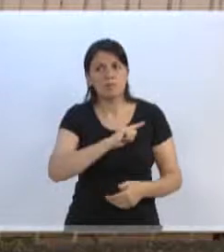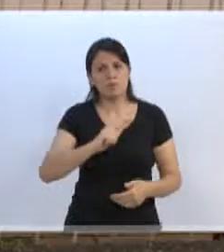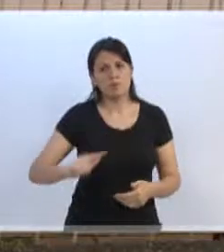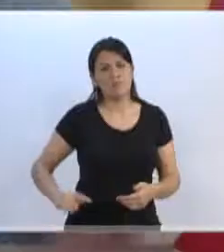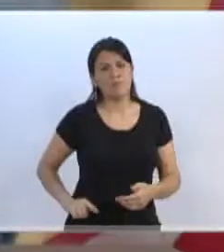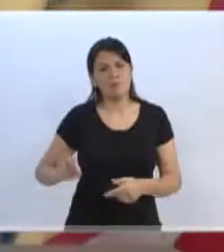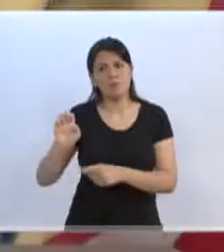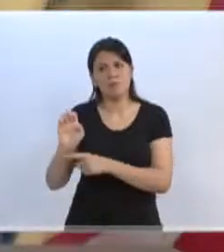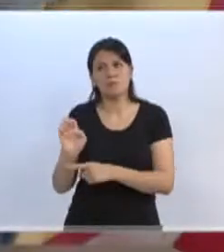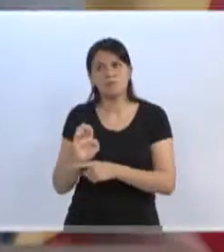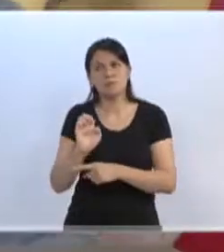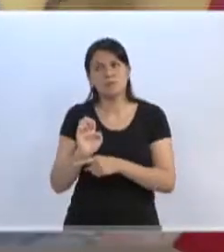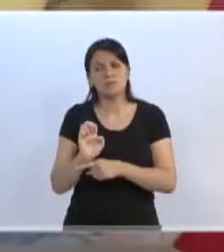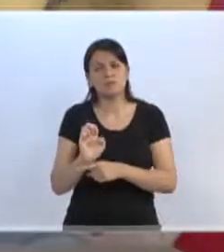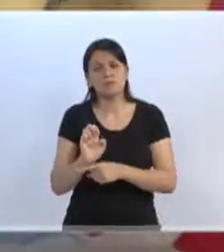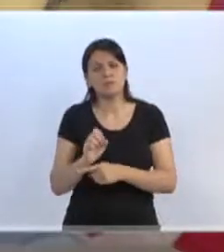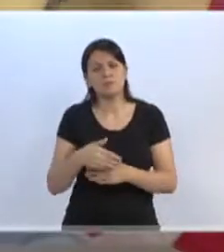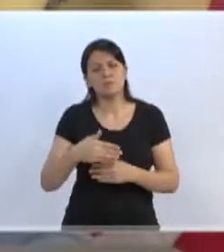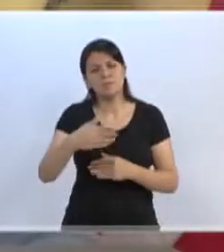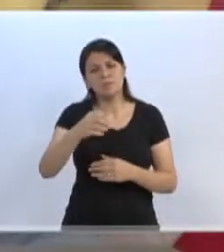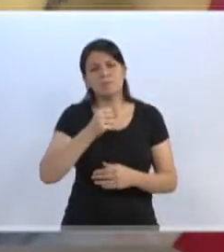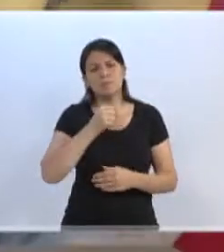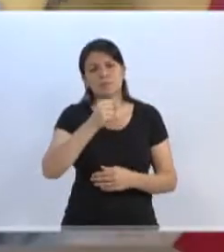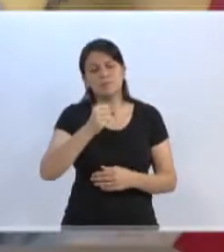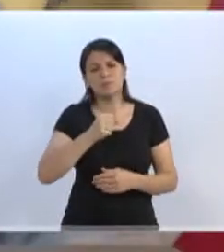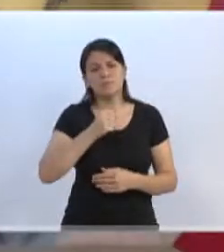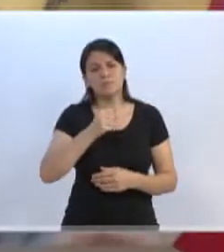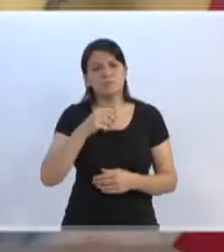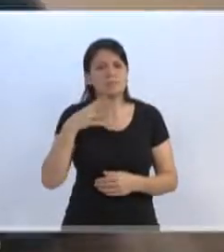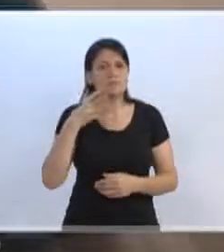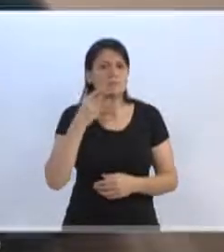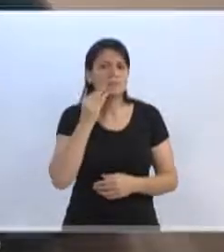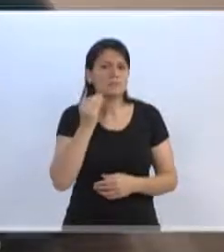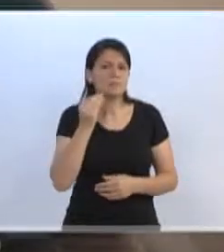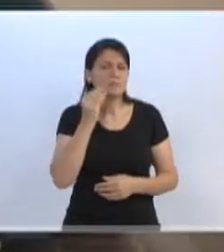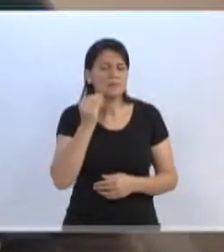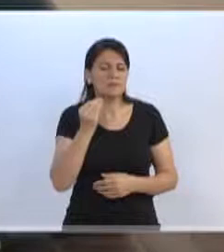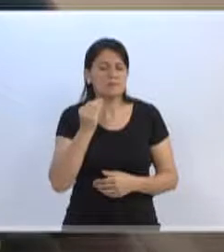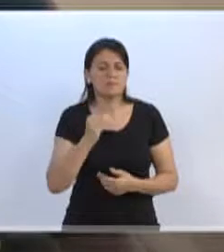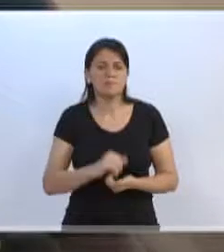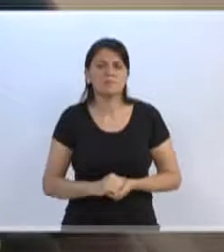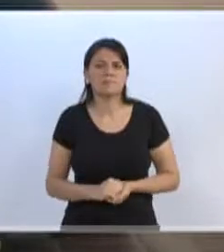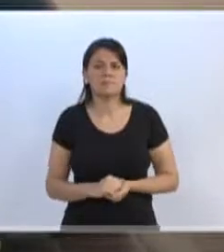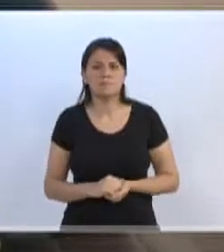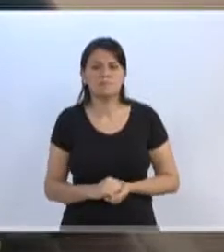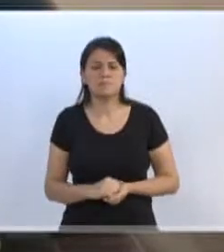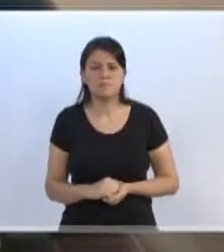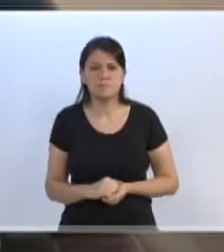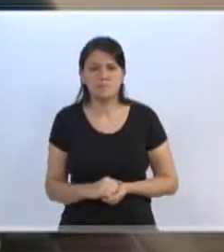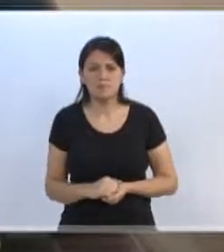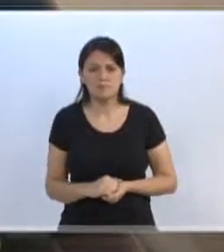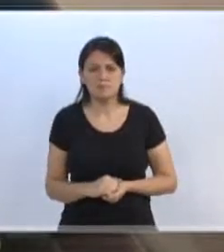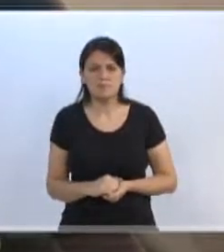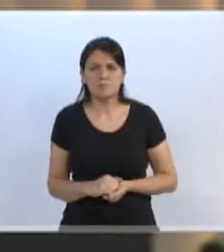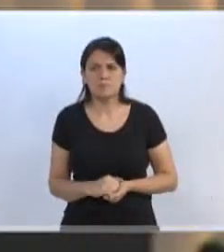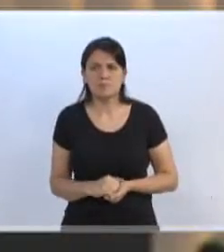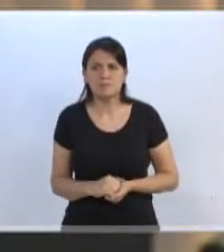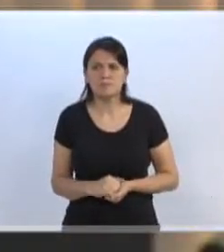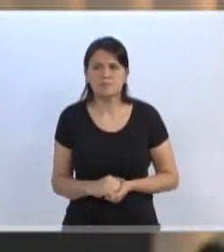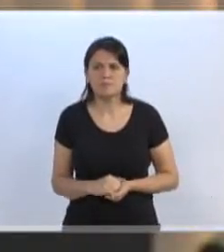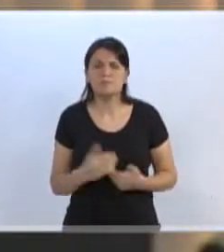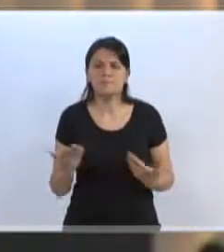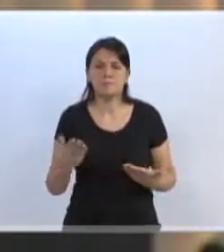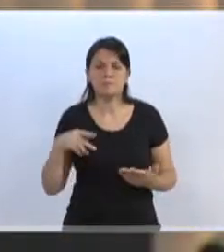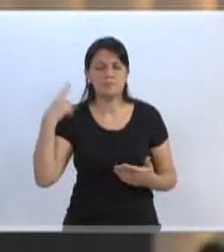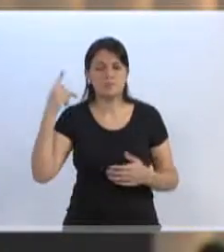que fazer isso com o maior prazer ou se a parte agora o professor jucá autorização do vereador zeca em aparte o vereador gilson filho do